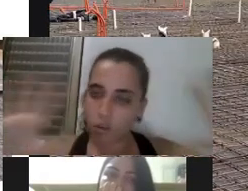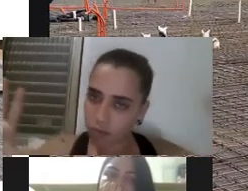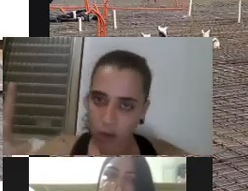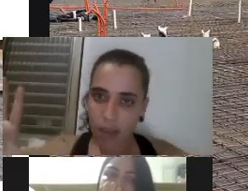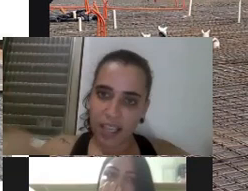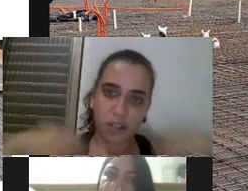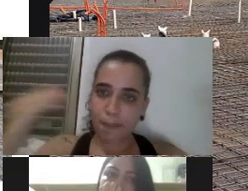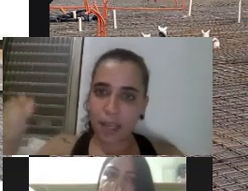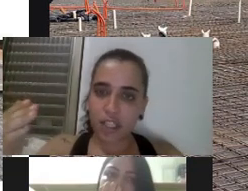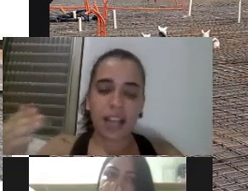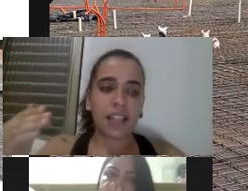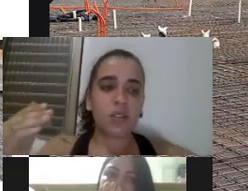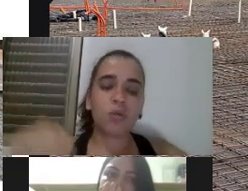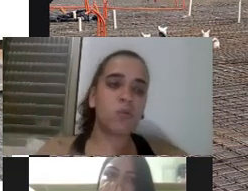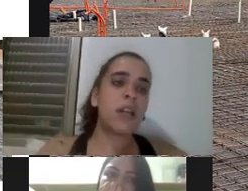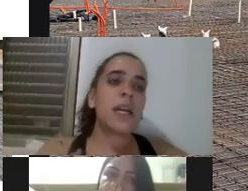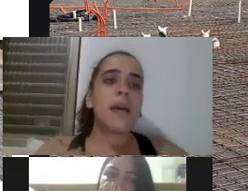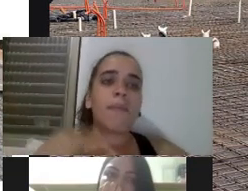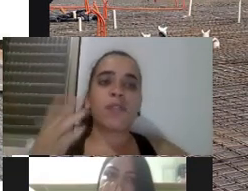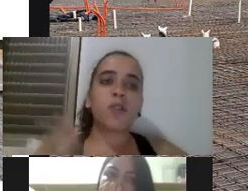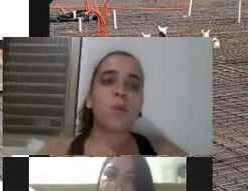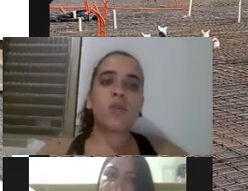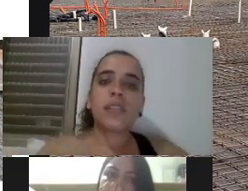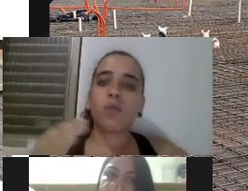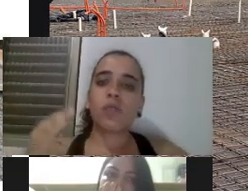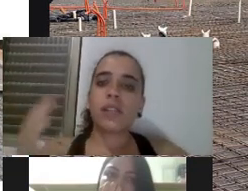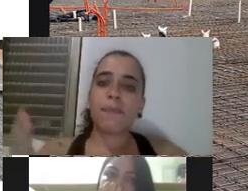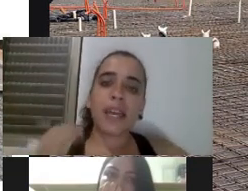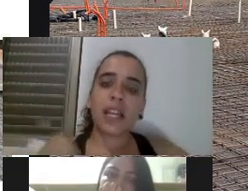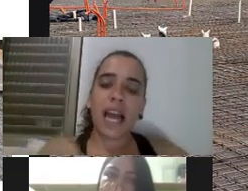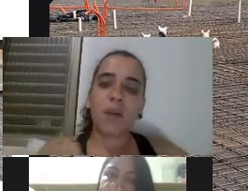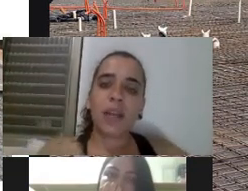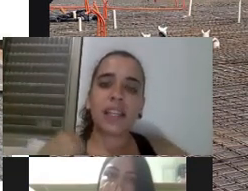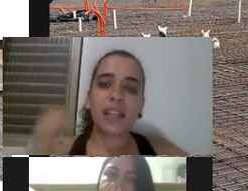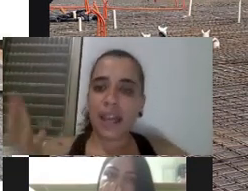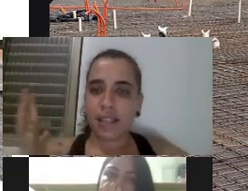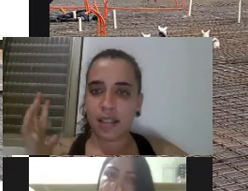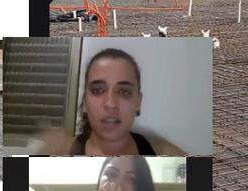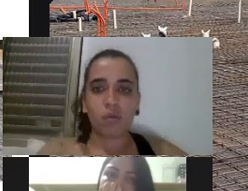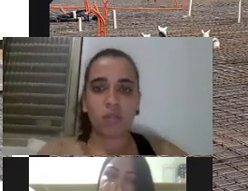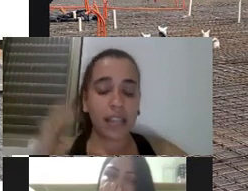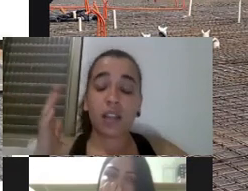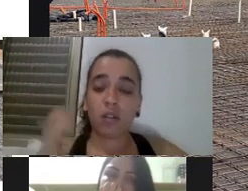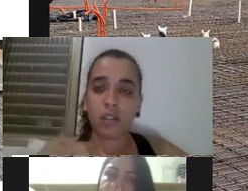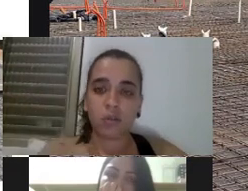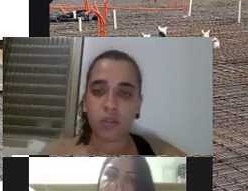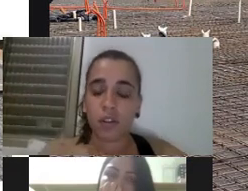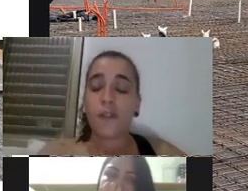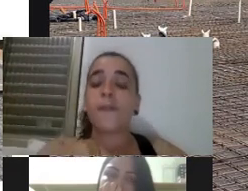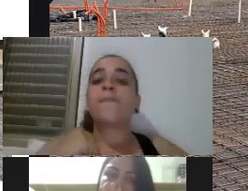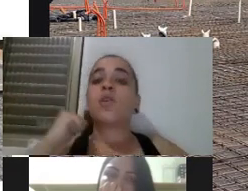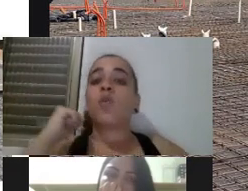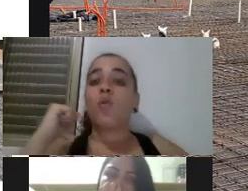fantasiando, não é isso, depende de cada estrutura. Mas vamos supor, o cimento ele aguenta 10